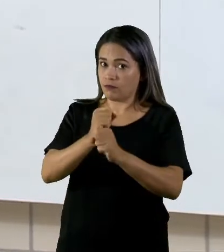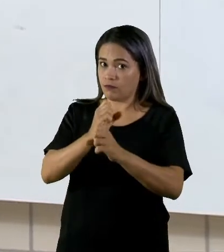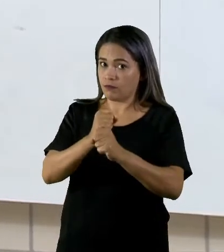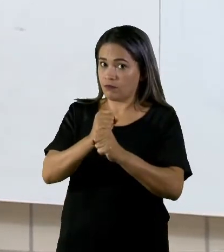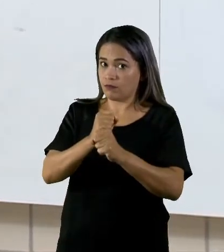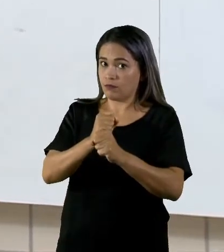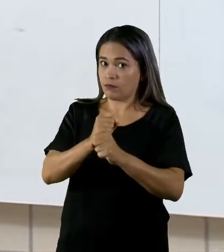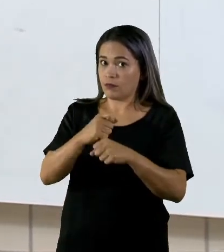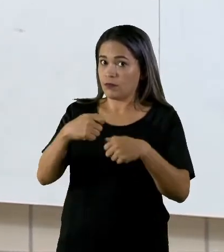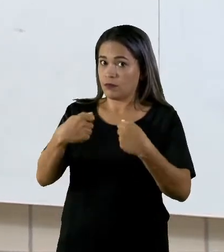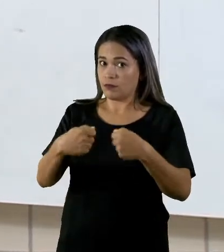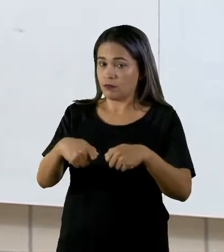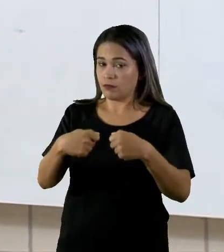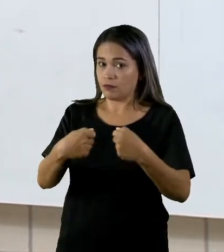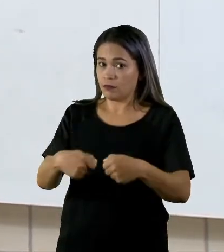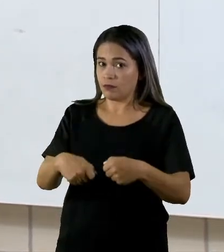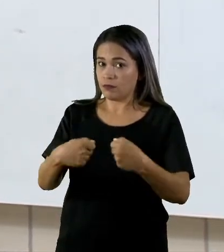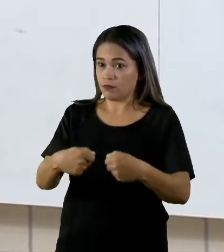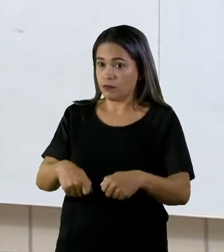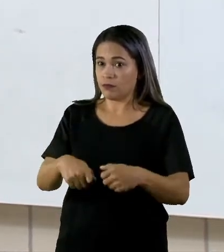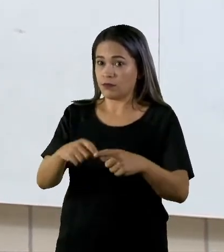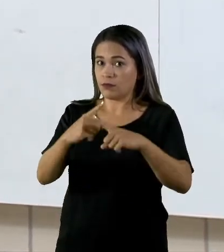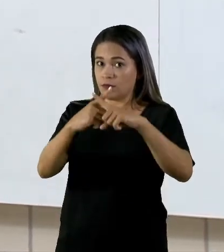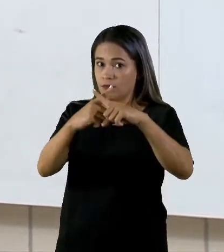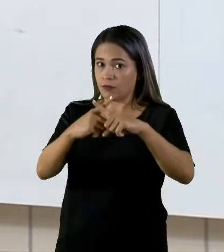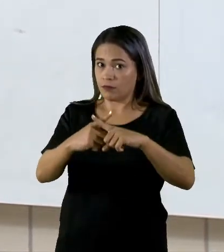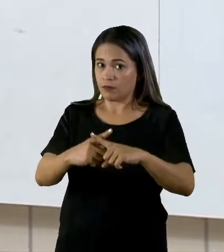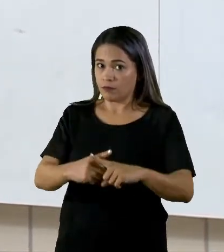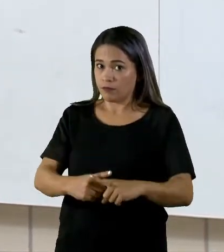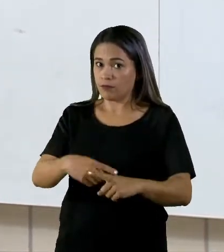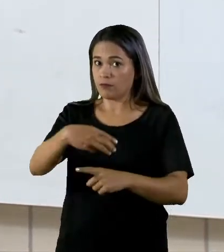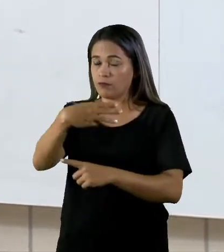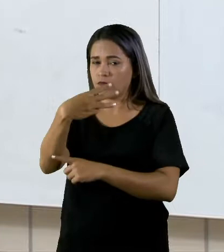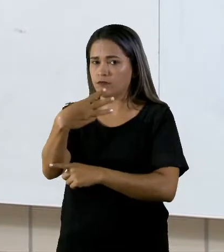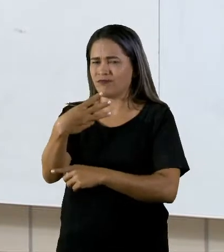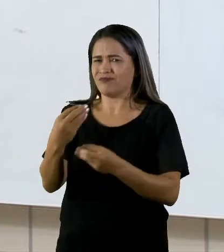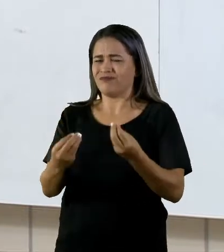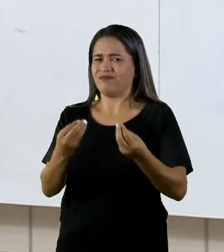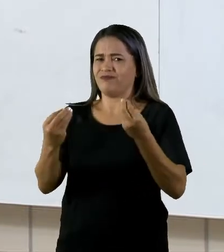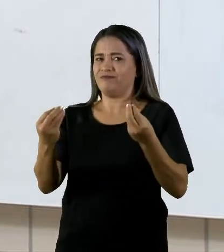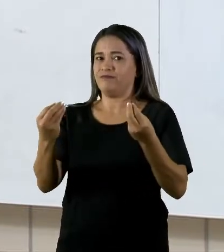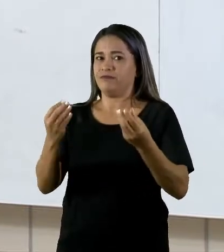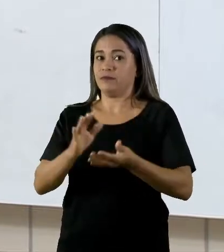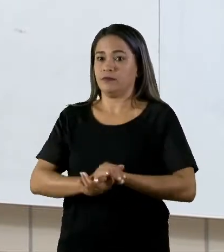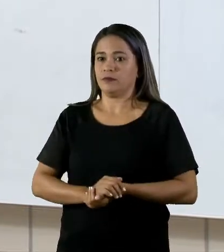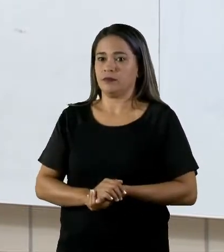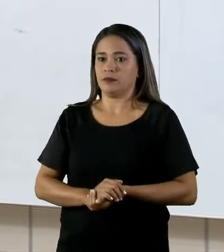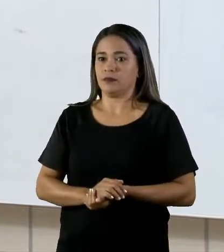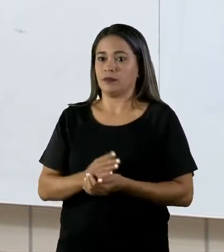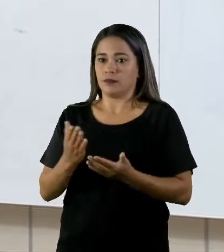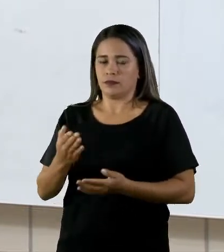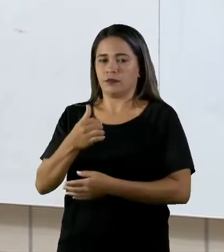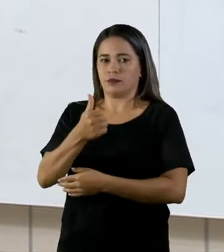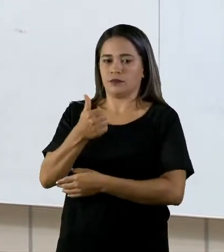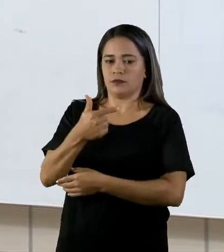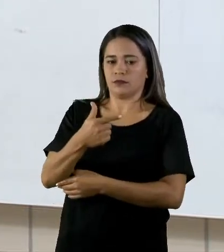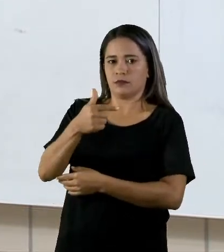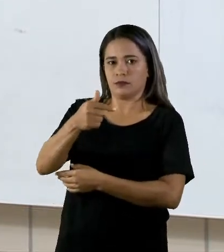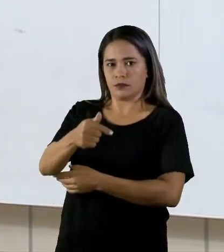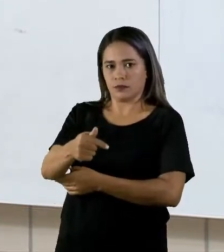ser um múltiplo de 3, ou ser divisível por 3. Como assim, professora? Nesse caso aqui,